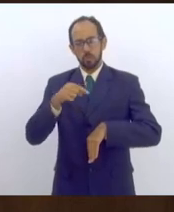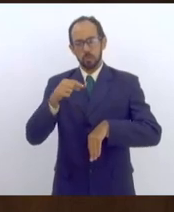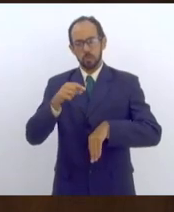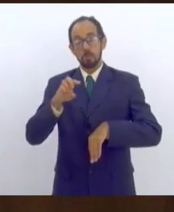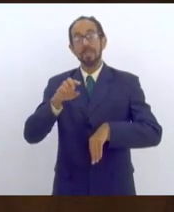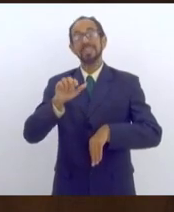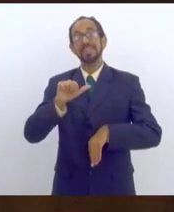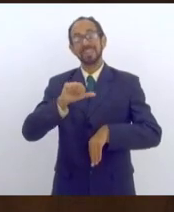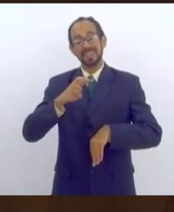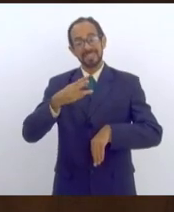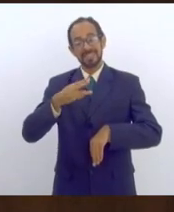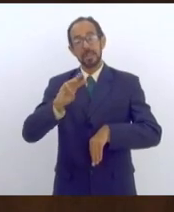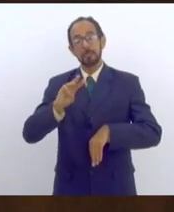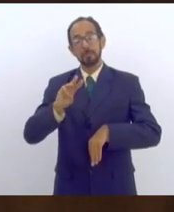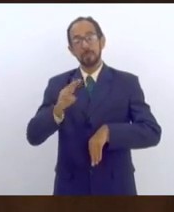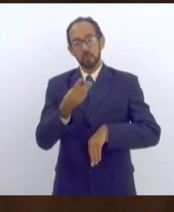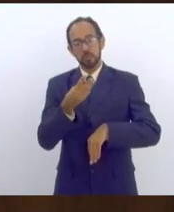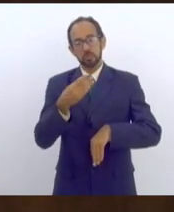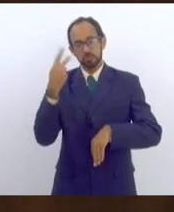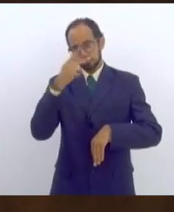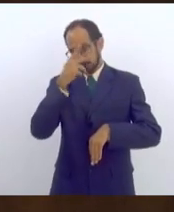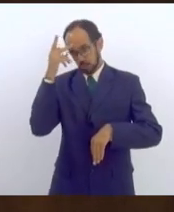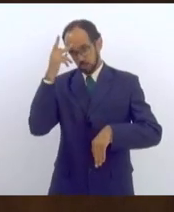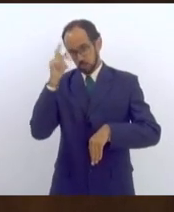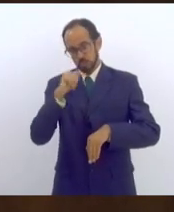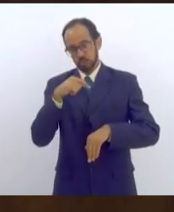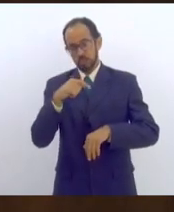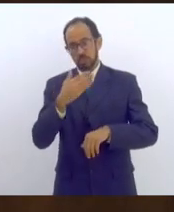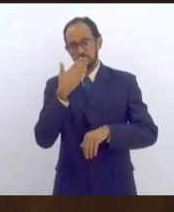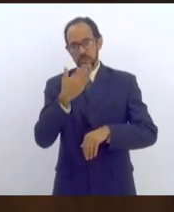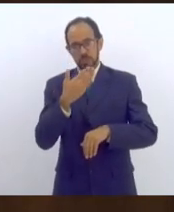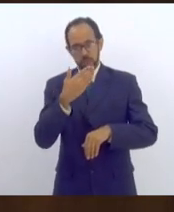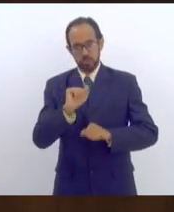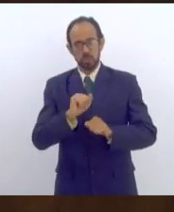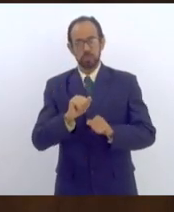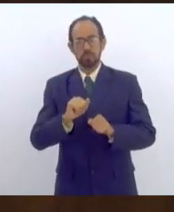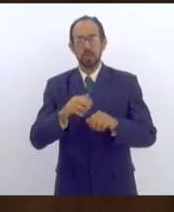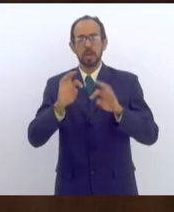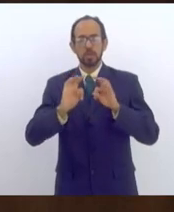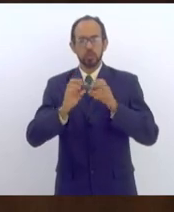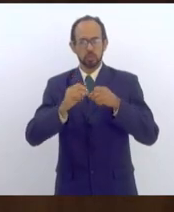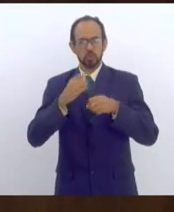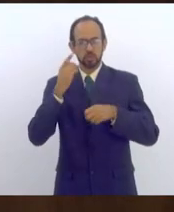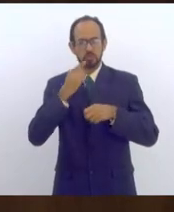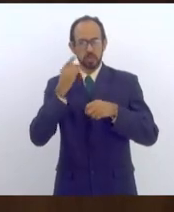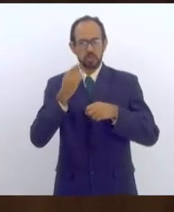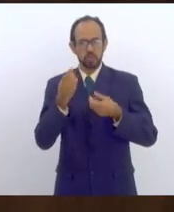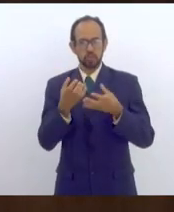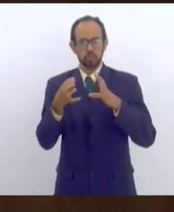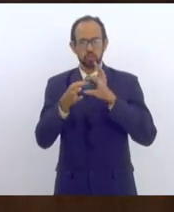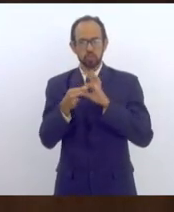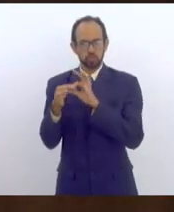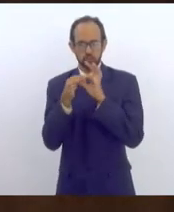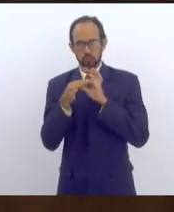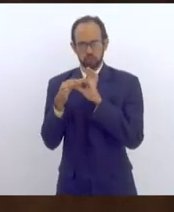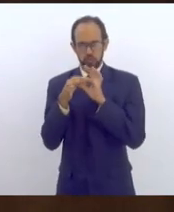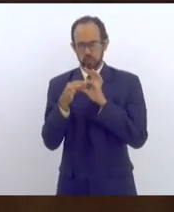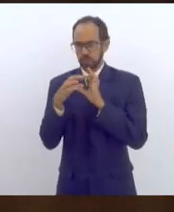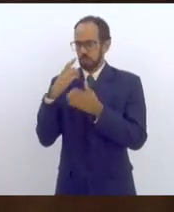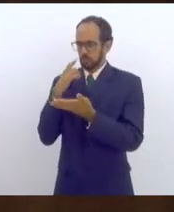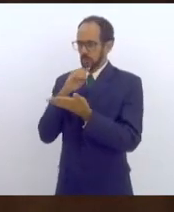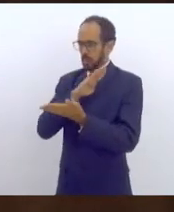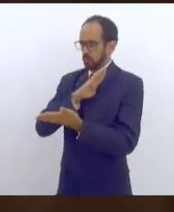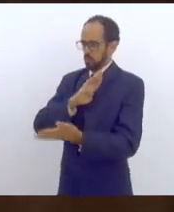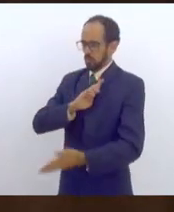um apelo para que a gente possa se juntar nesta causa. É preciso que o Sistema Único de Saúde, deputado Bacelar, nosso